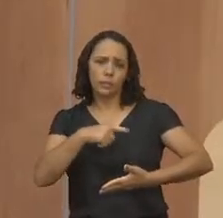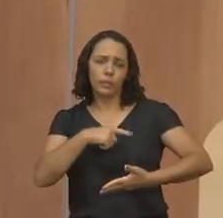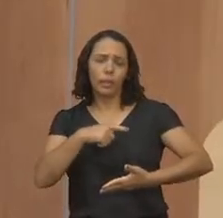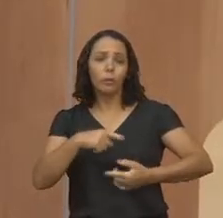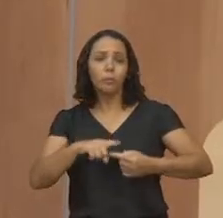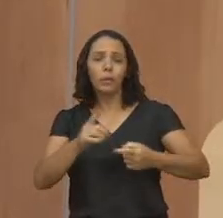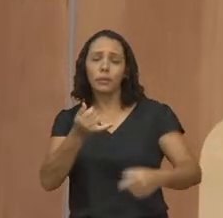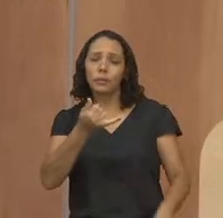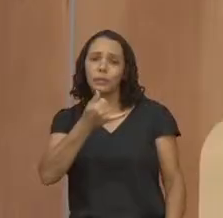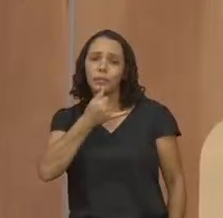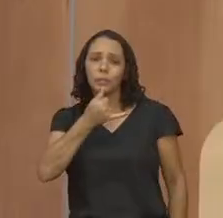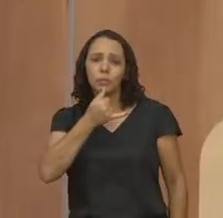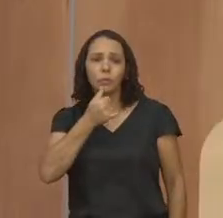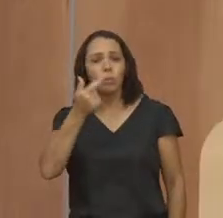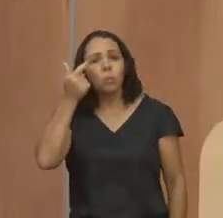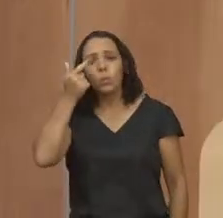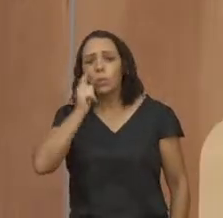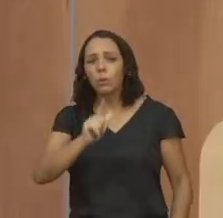acabou não vindo